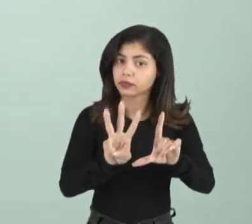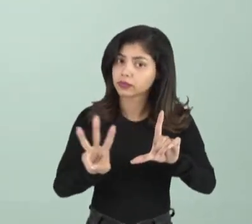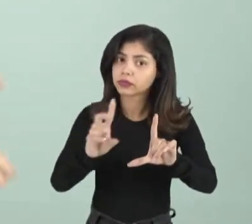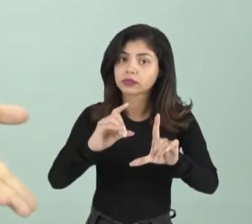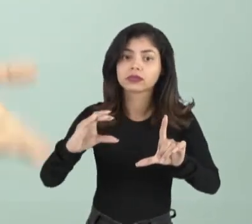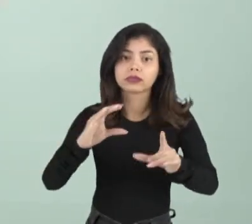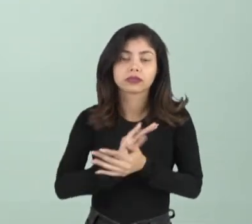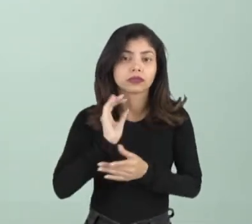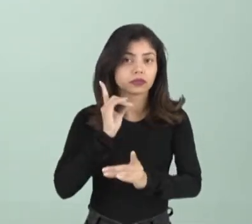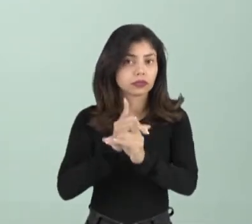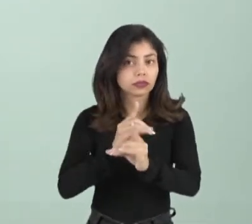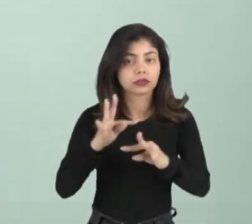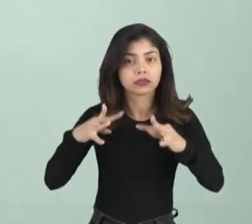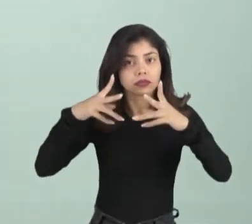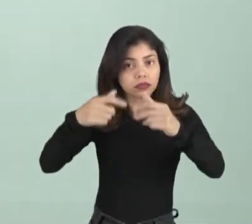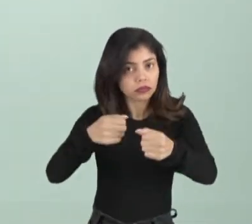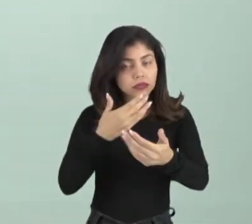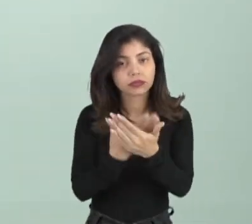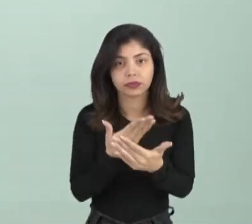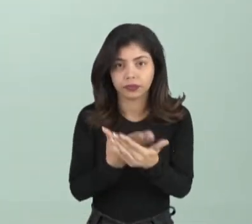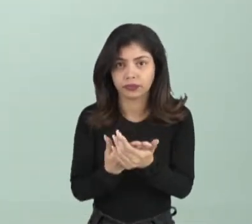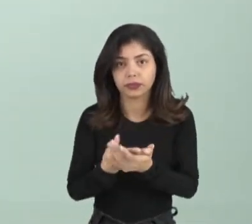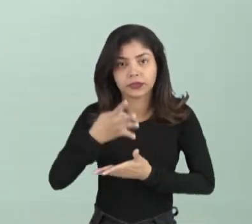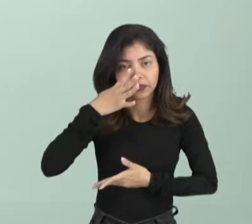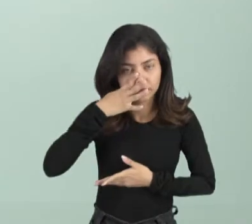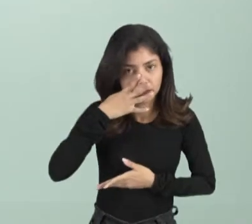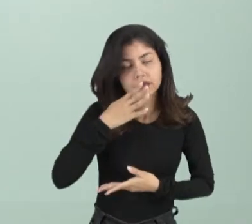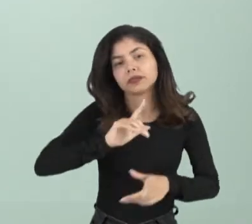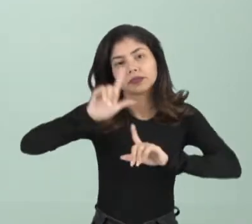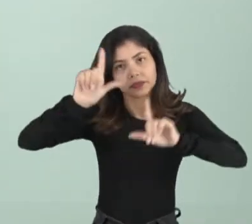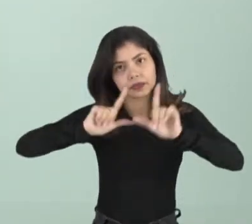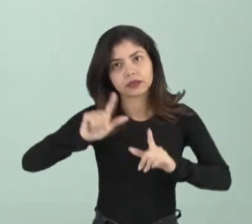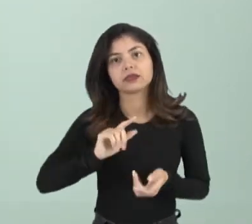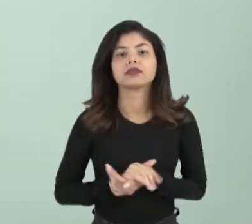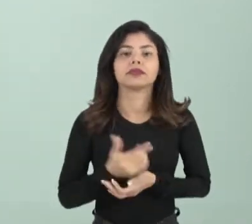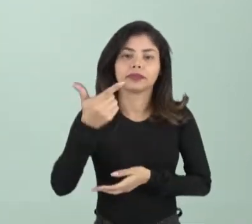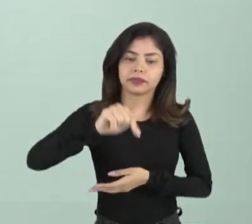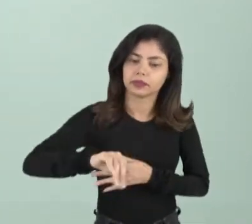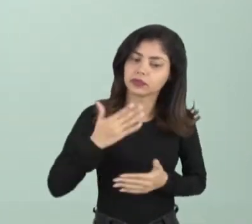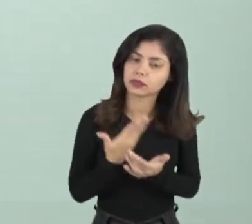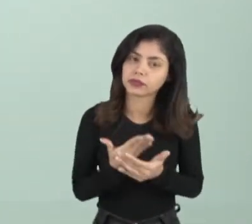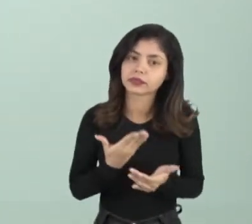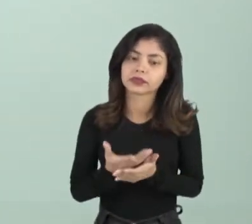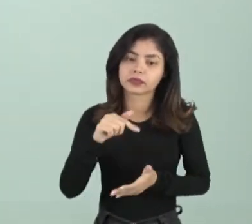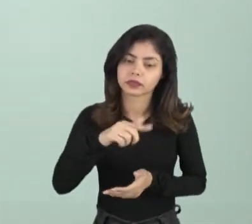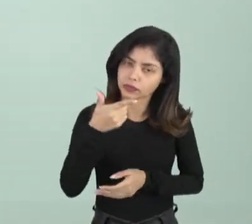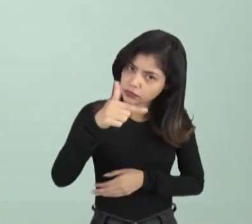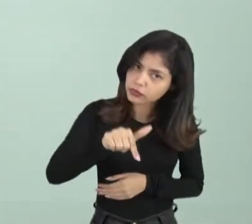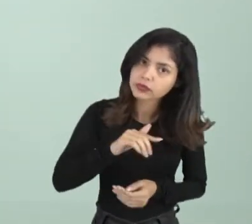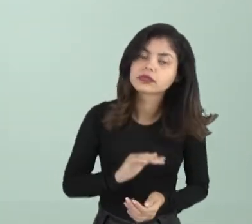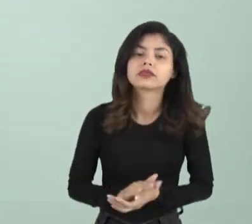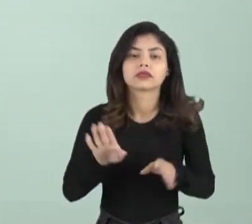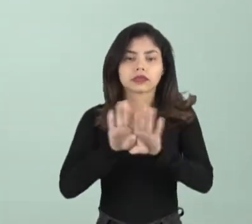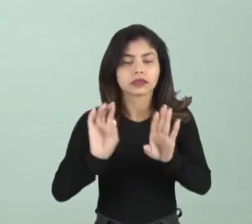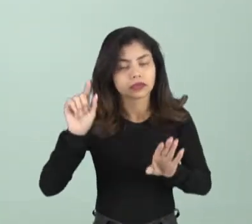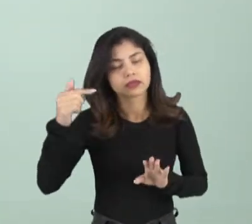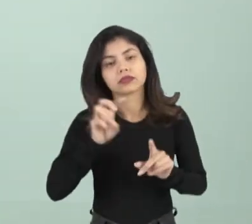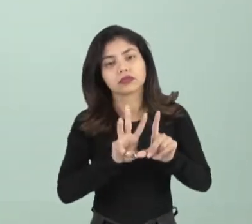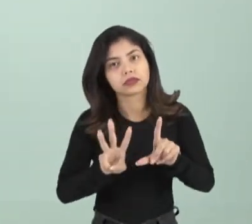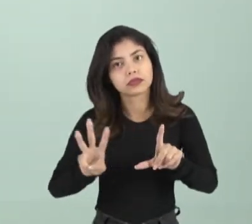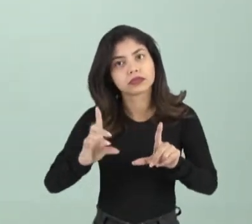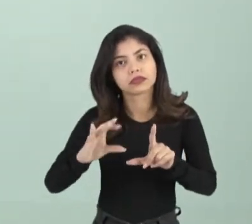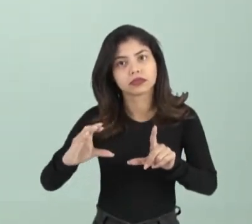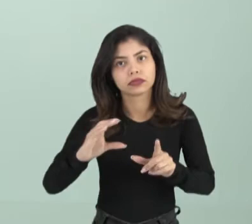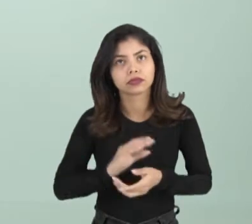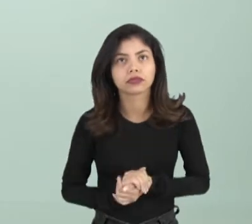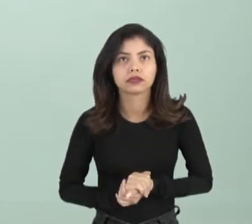ebook você vai encontrar todas as aulas né se você tiver assistindo agora pela TV quiser assistir Inclusive essa aula tá disponível lá no